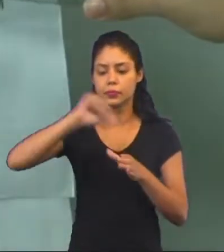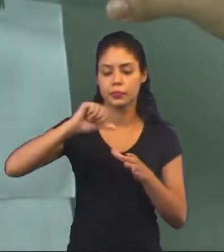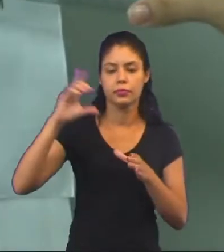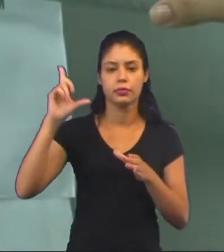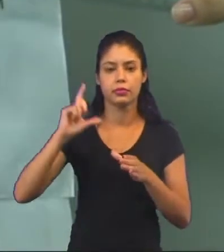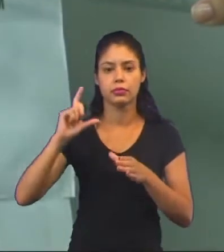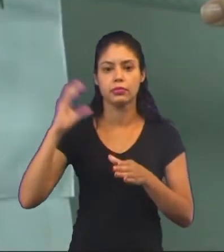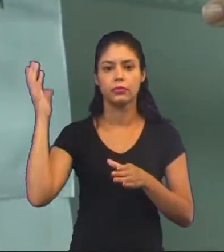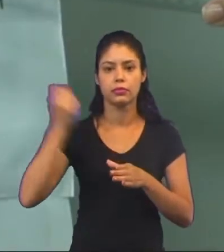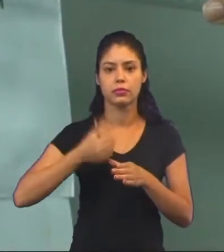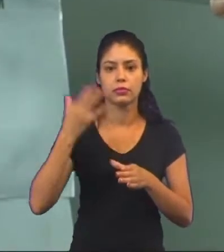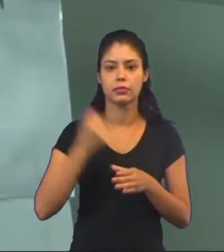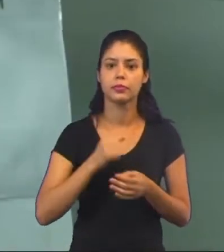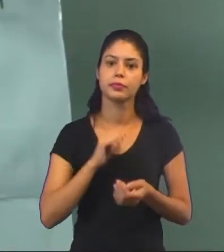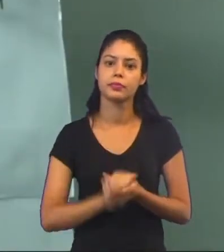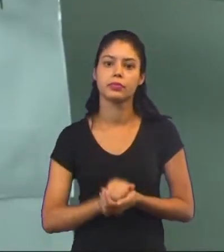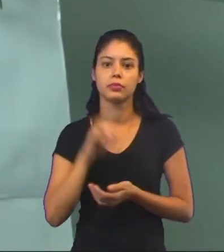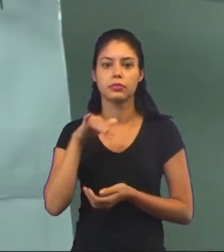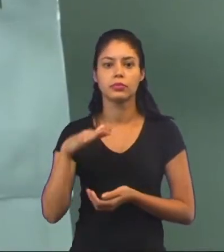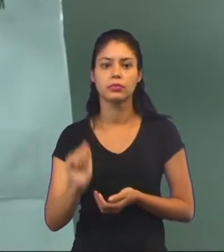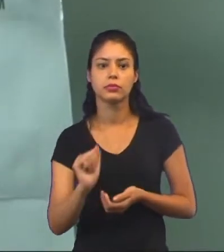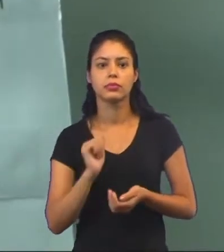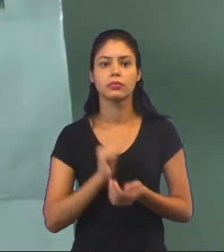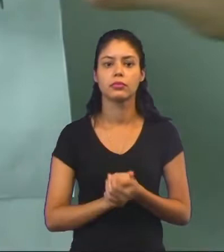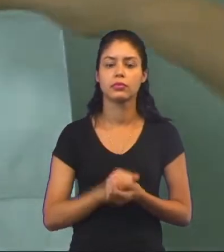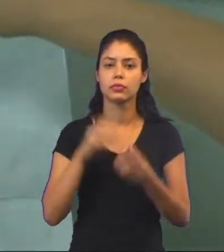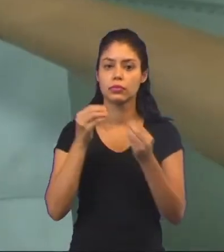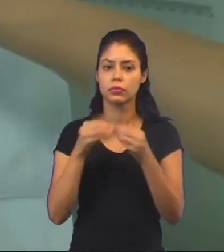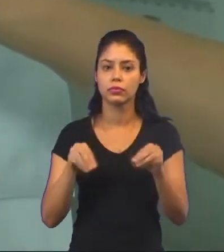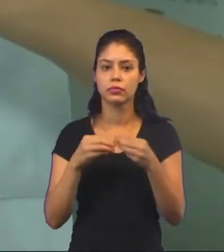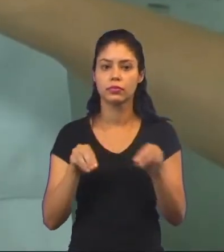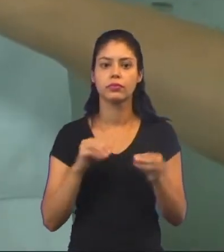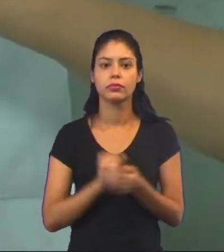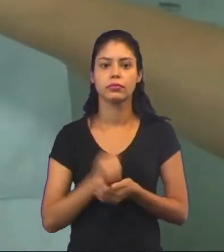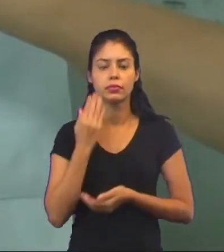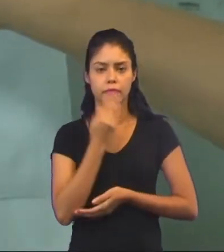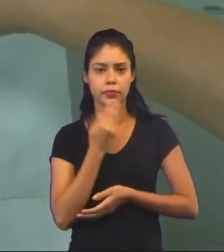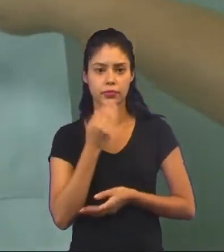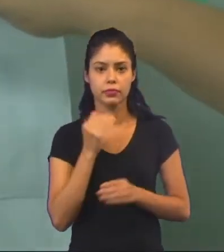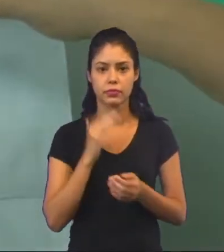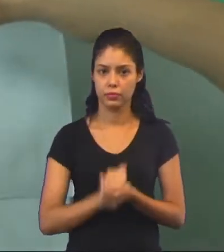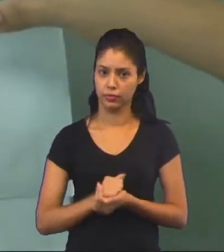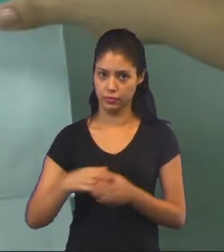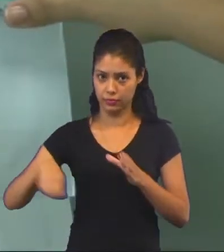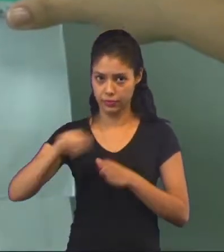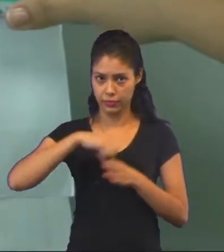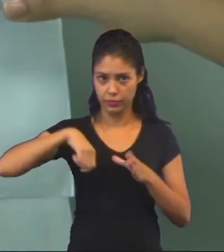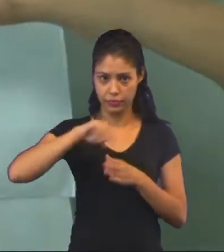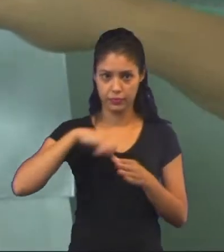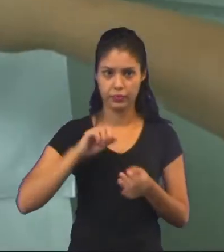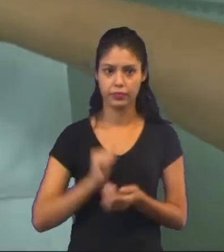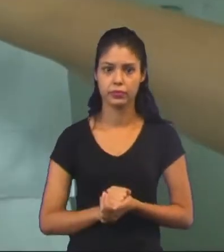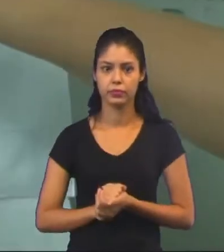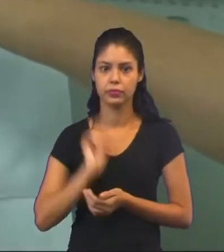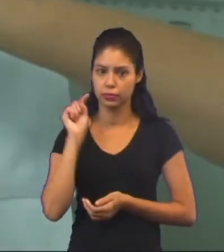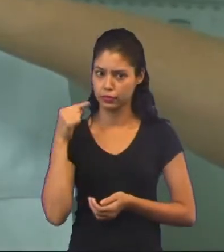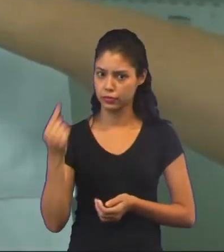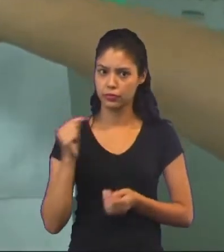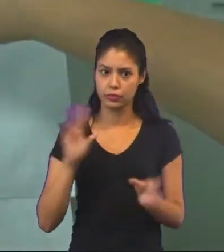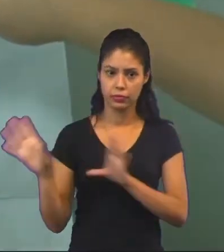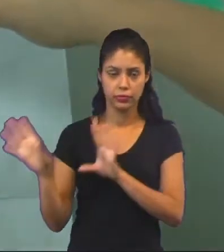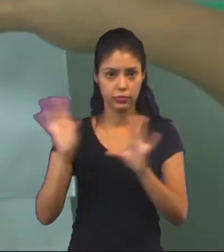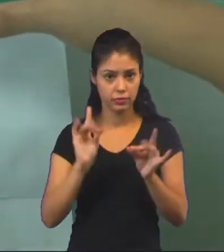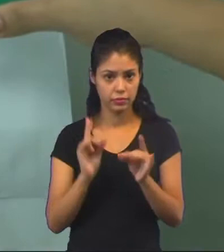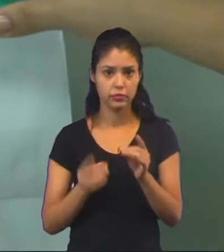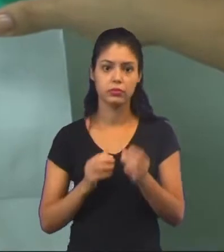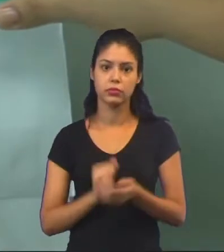leite condensado, a maisena e os ovos, o açúcar e batam bem. Em